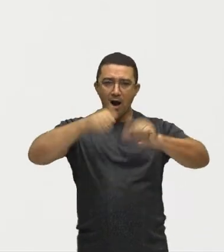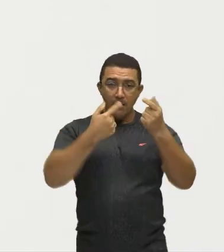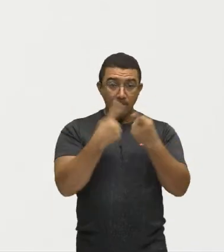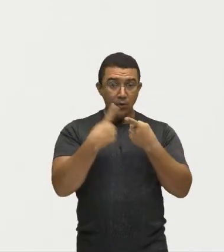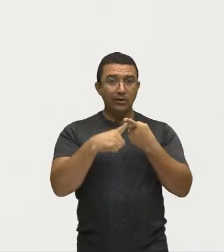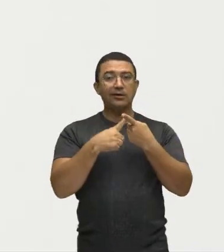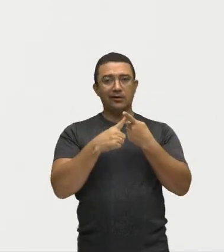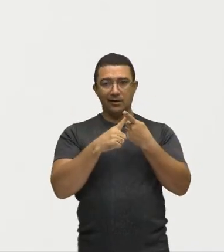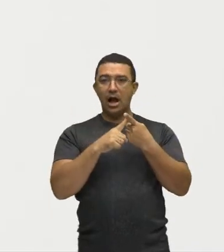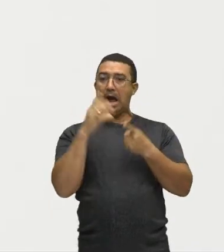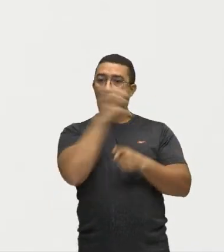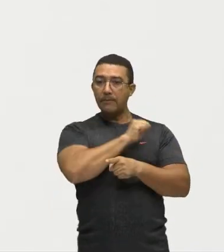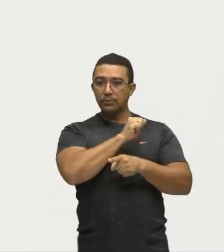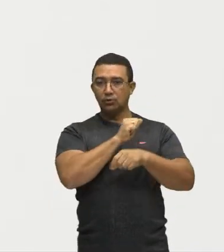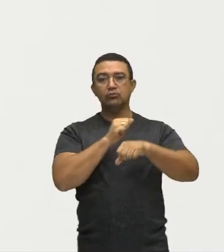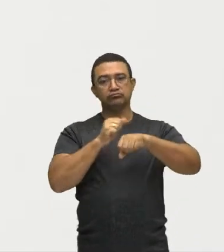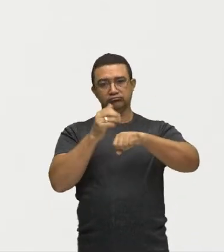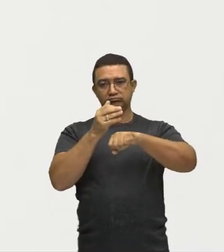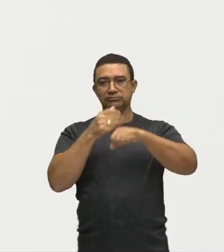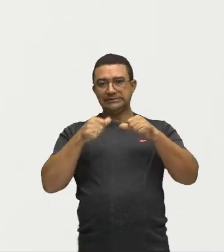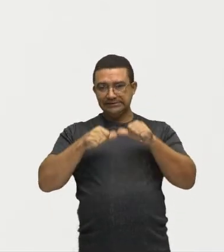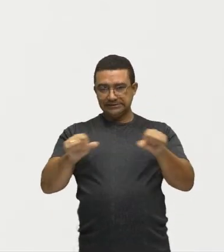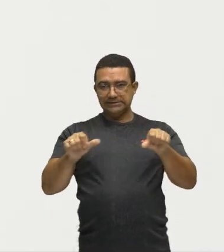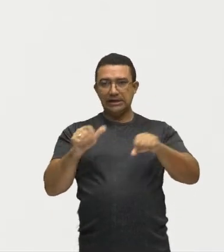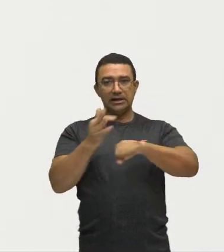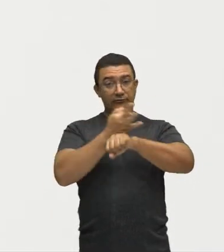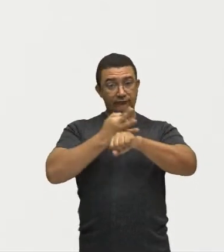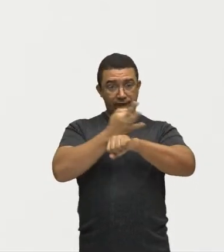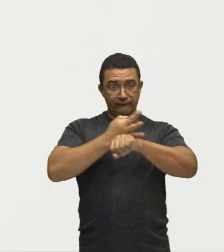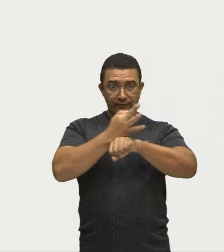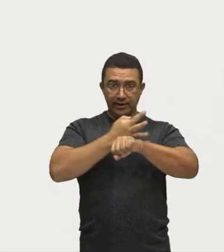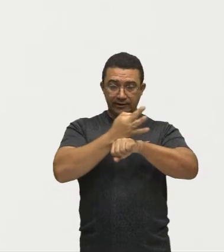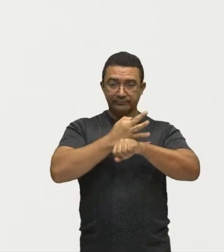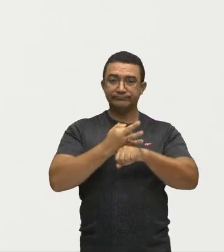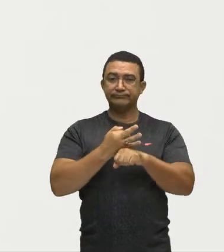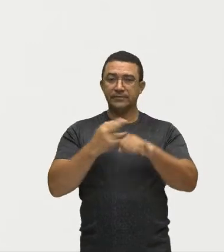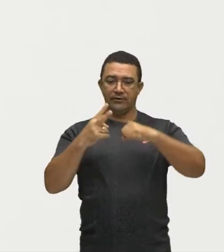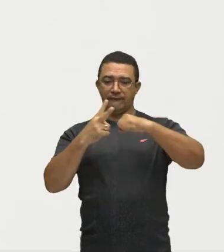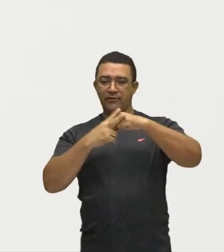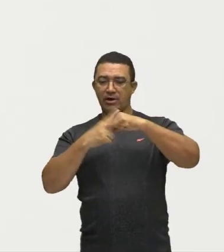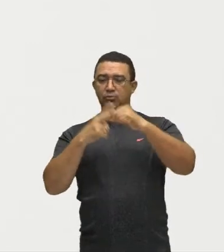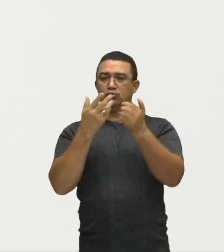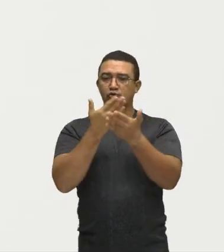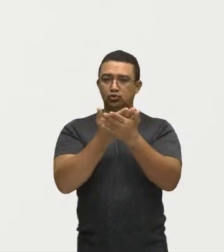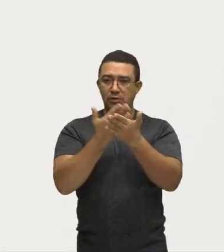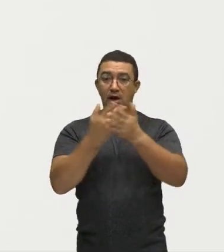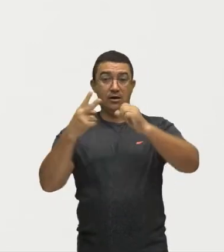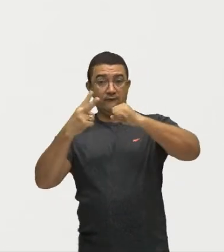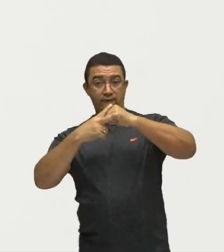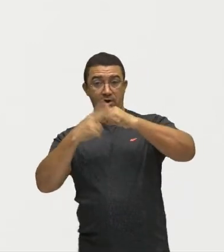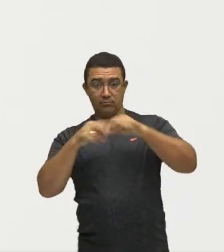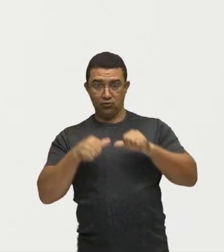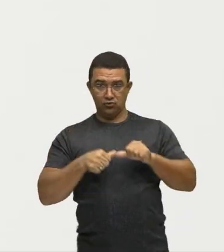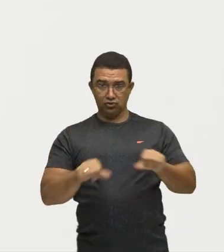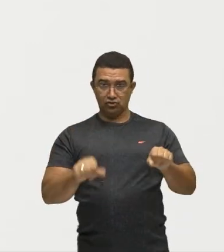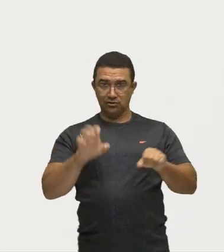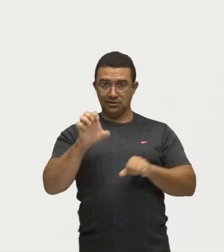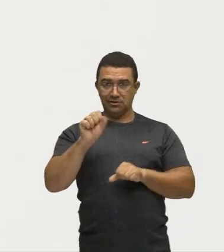estarei de férias. Então, temos aqui um verbo estudar e o verbo estarei. Então, temos aqui um